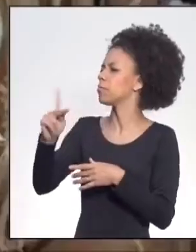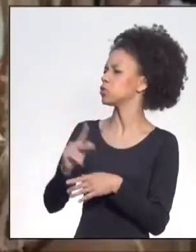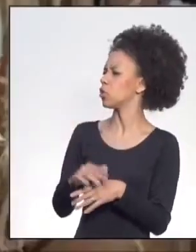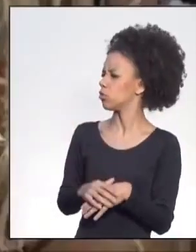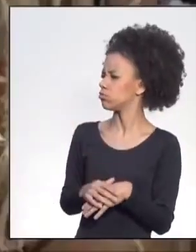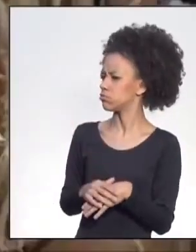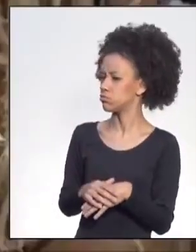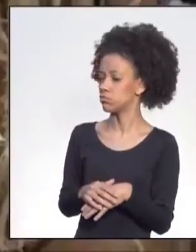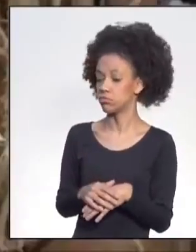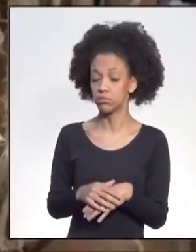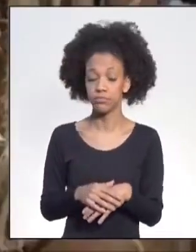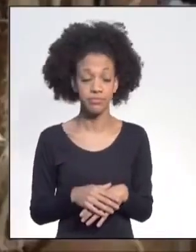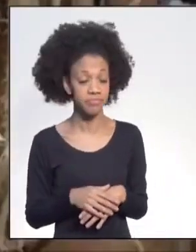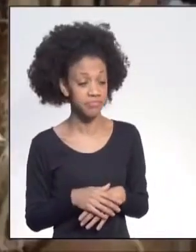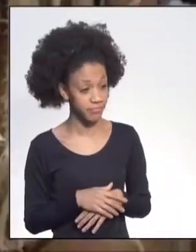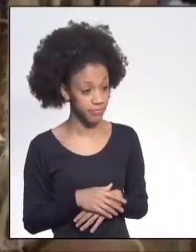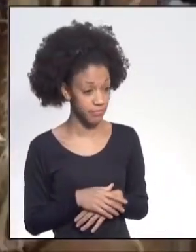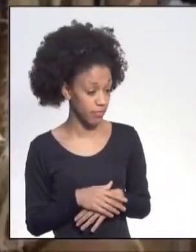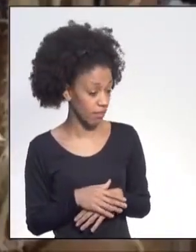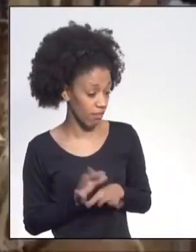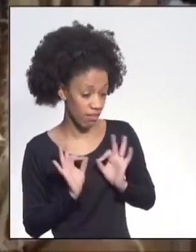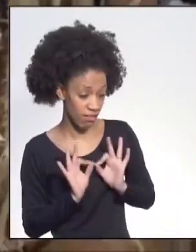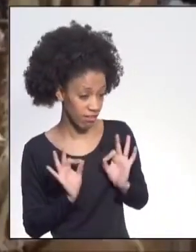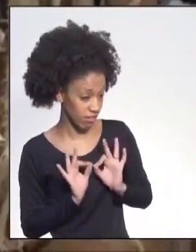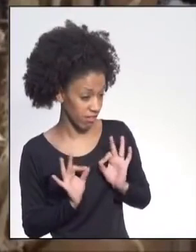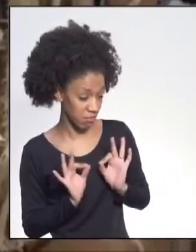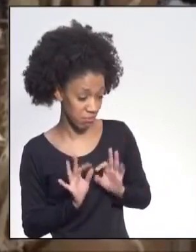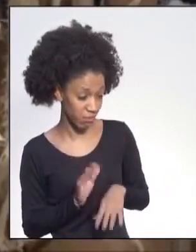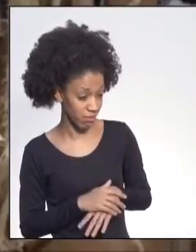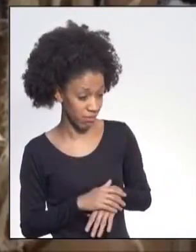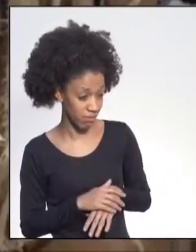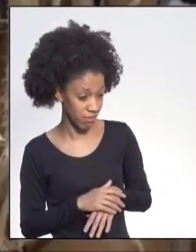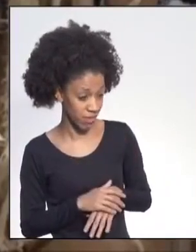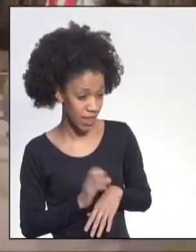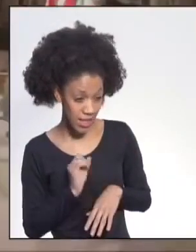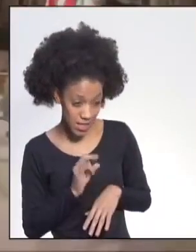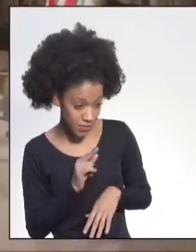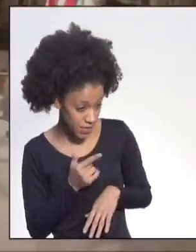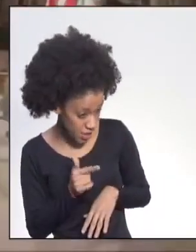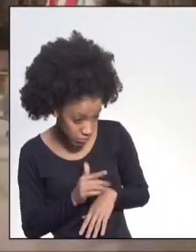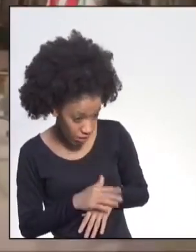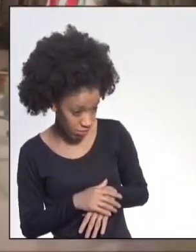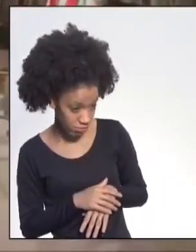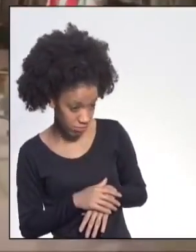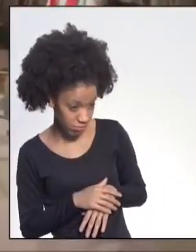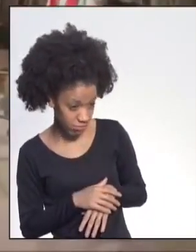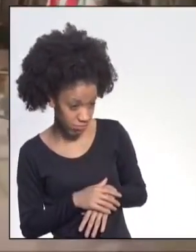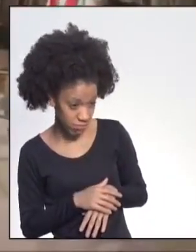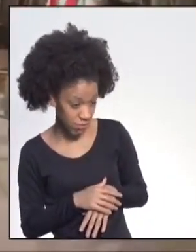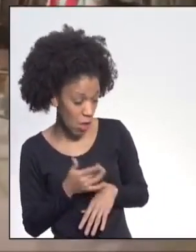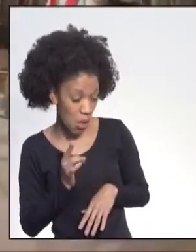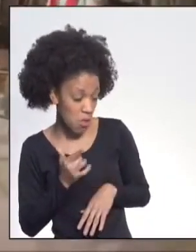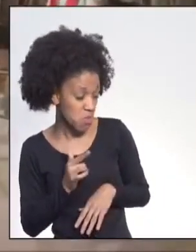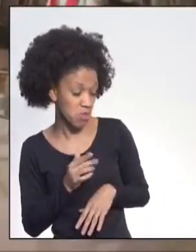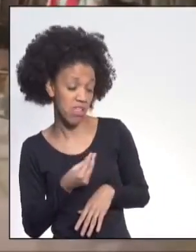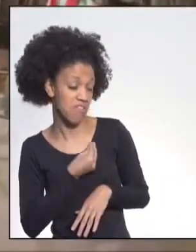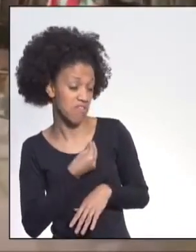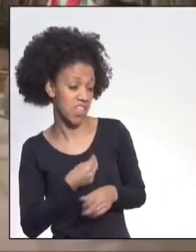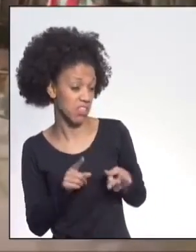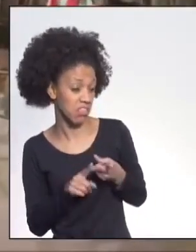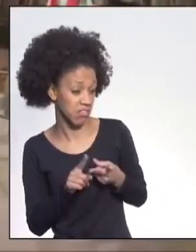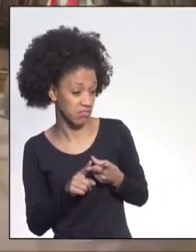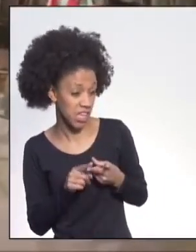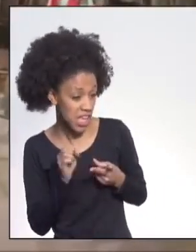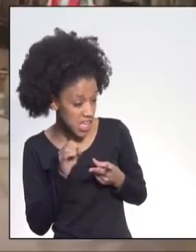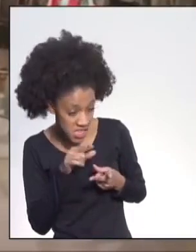simple. E o viajante respondeu: é simples. Sans vous la cause, Sem você, causa, il n'y a pas de vie. não existe vida. Sans vous la cause, Sem il